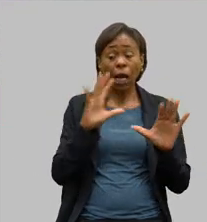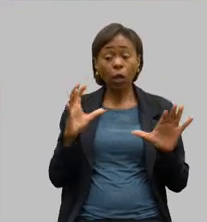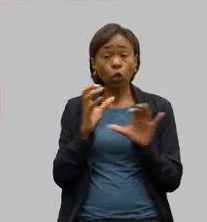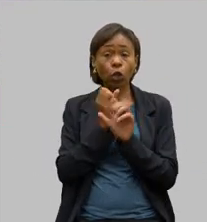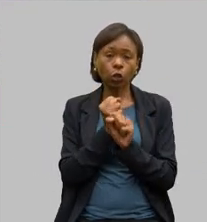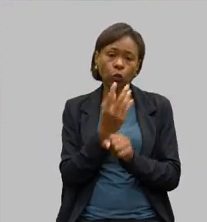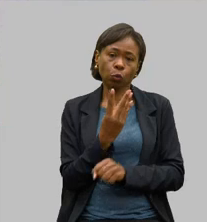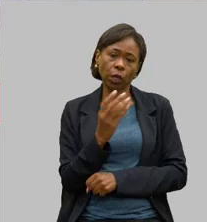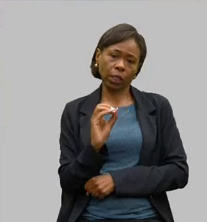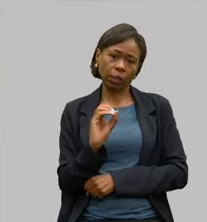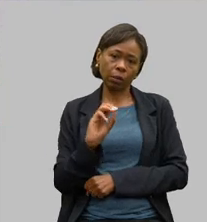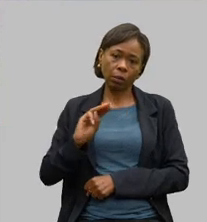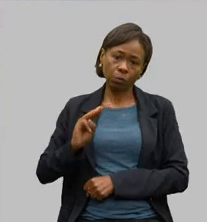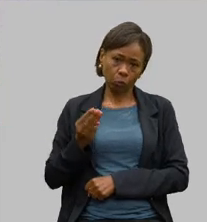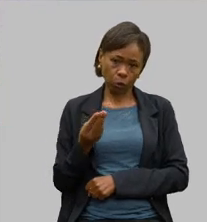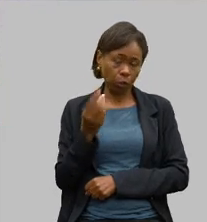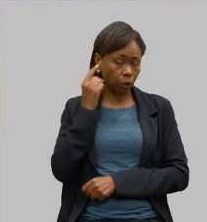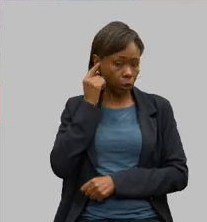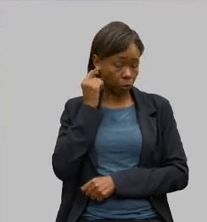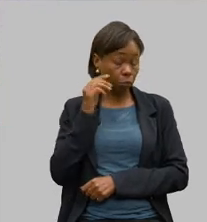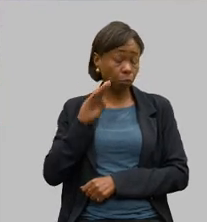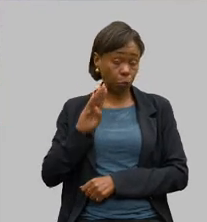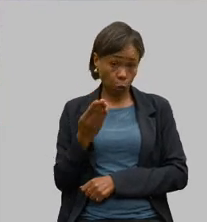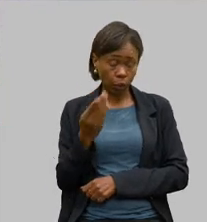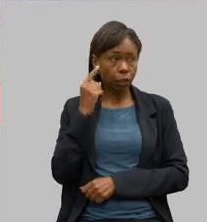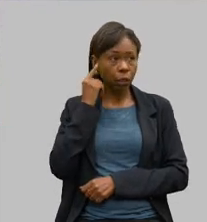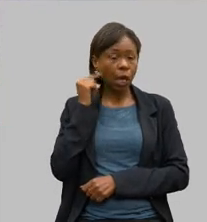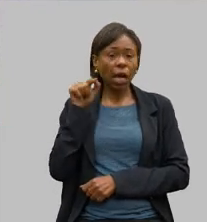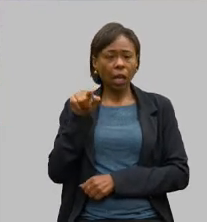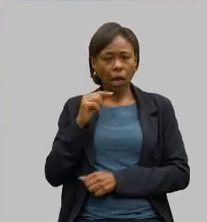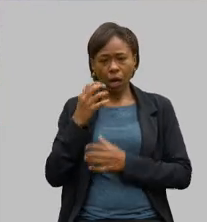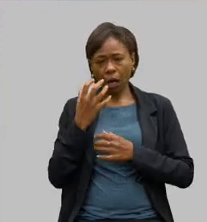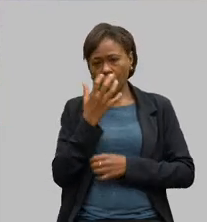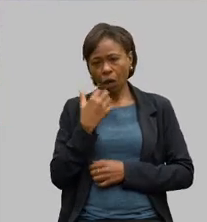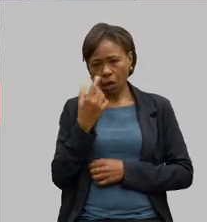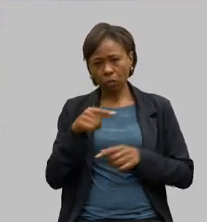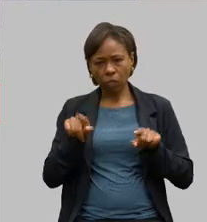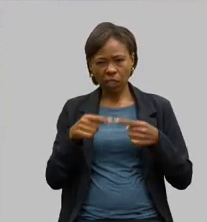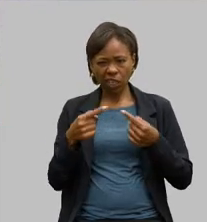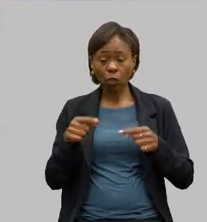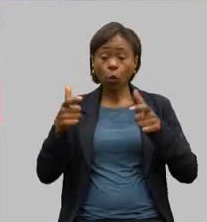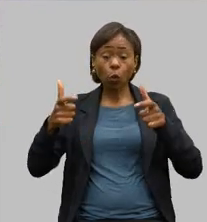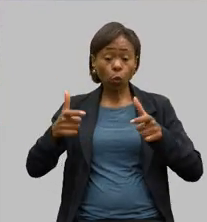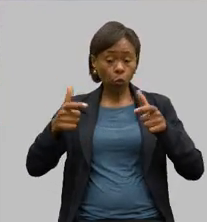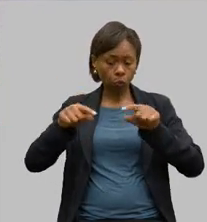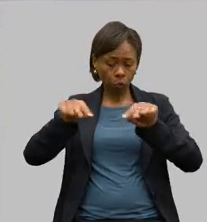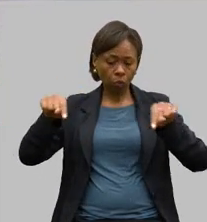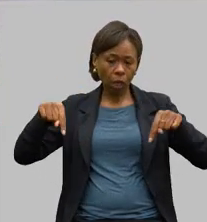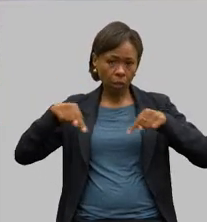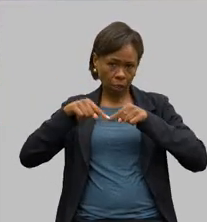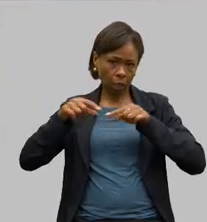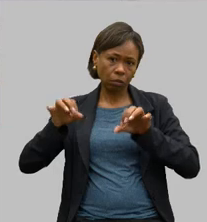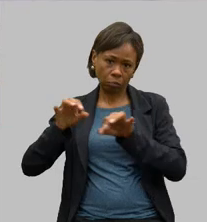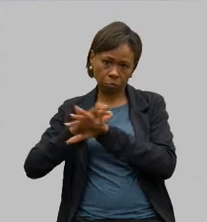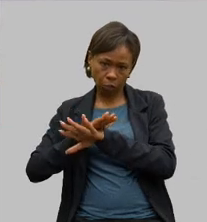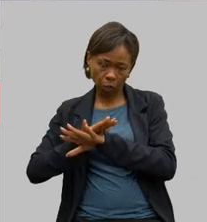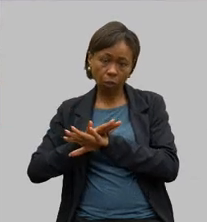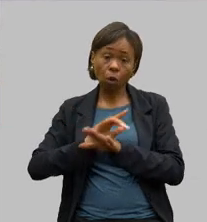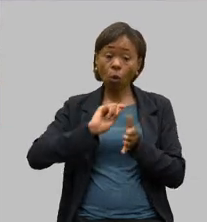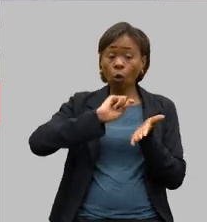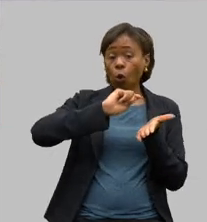a filarmônica a questão da sala acho que já tá resolvida né mas o contrato de gestão